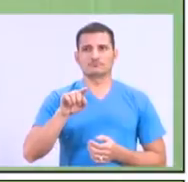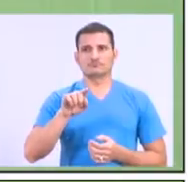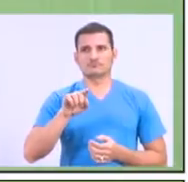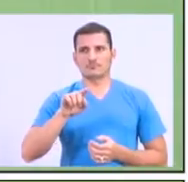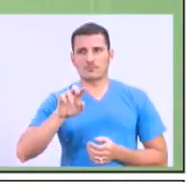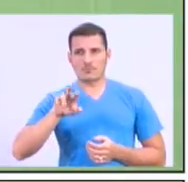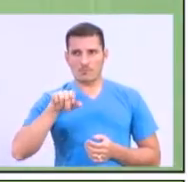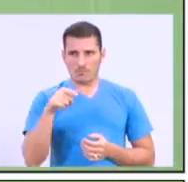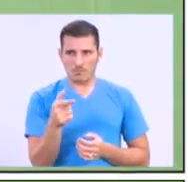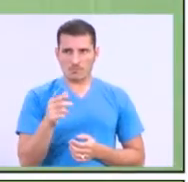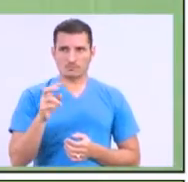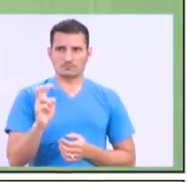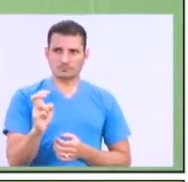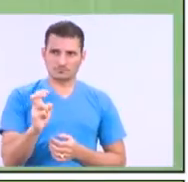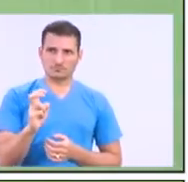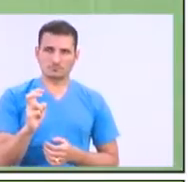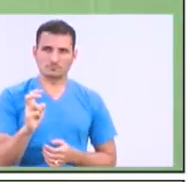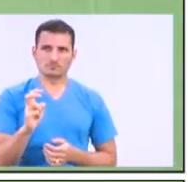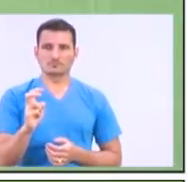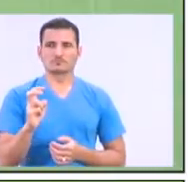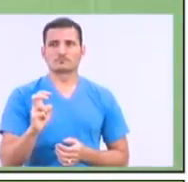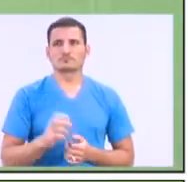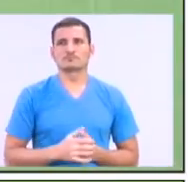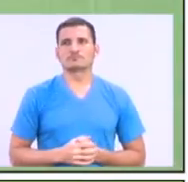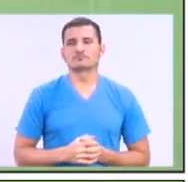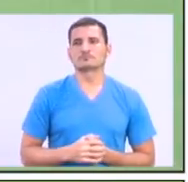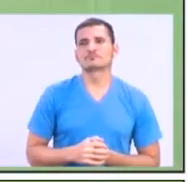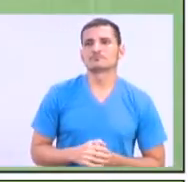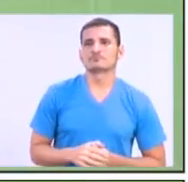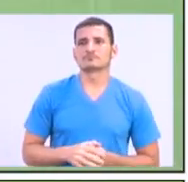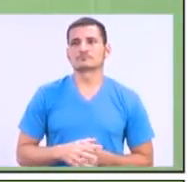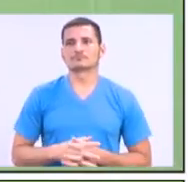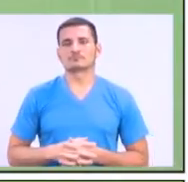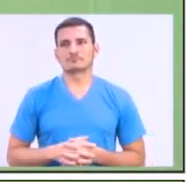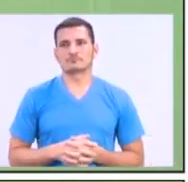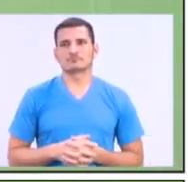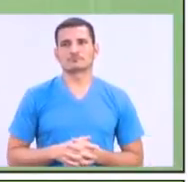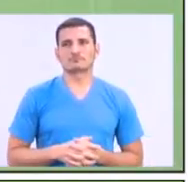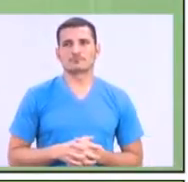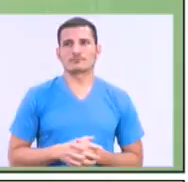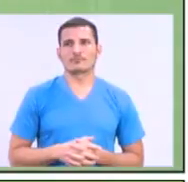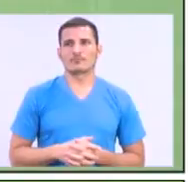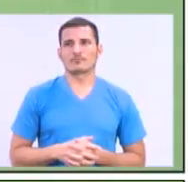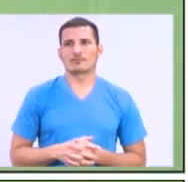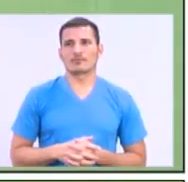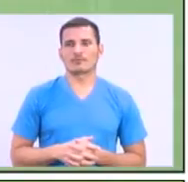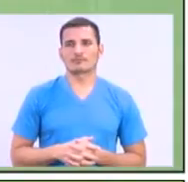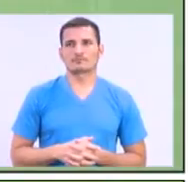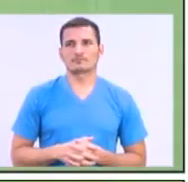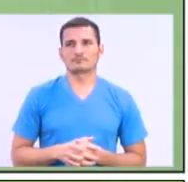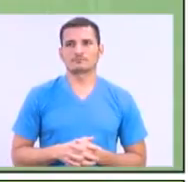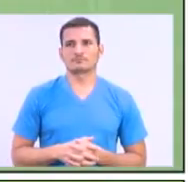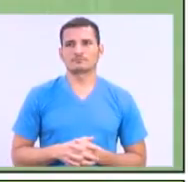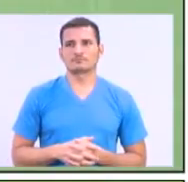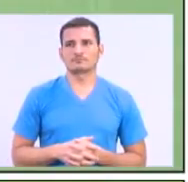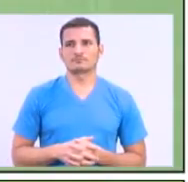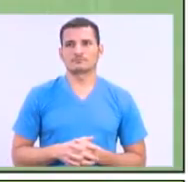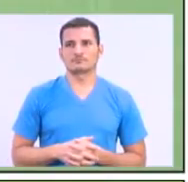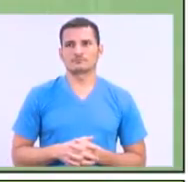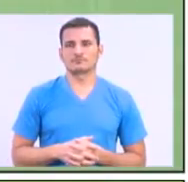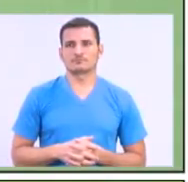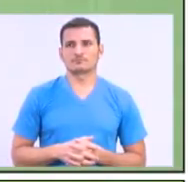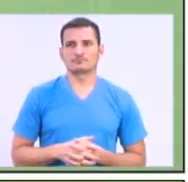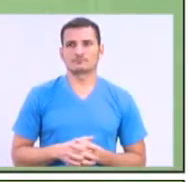como valor dessa variável, através do sinal de atribuição, como foi falado dos sinais, recebe o valor